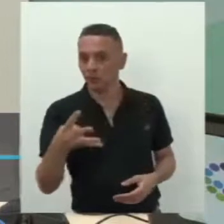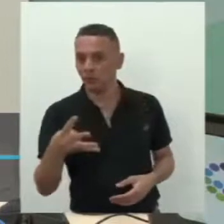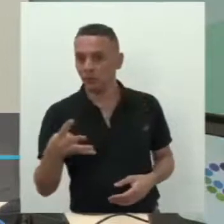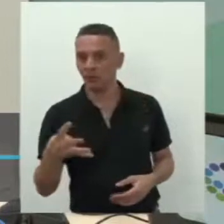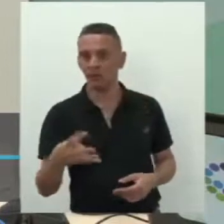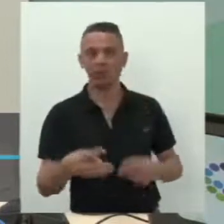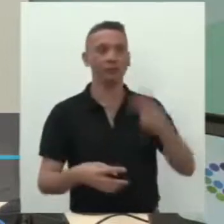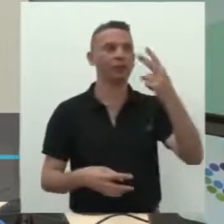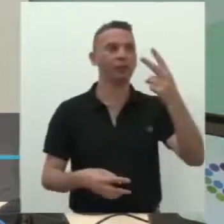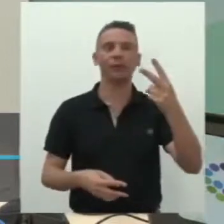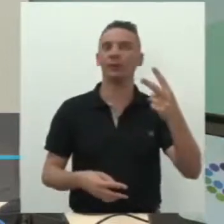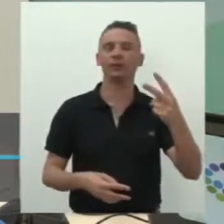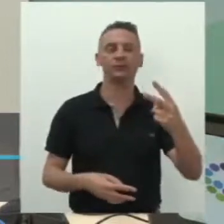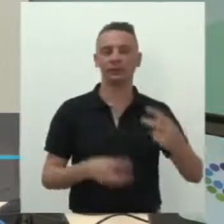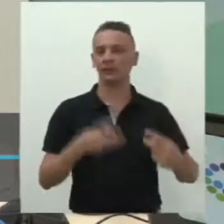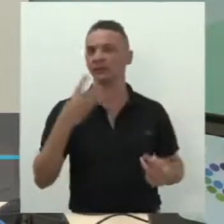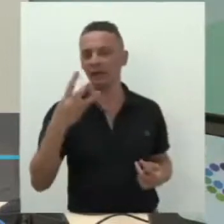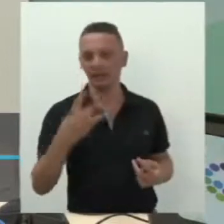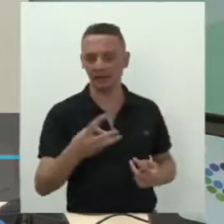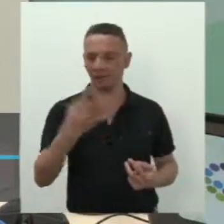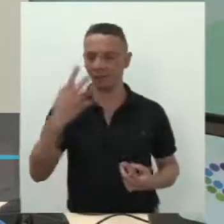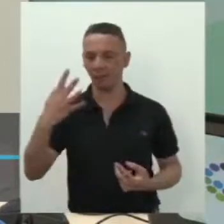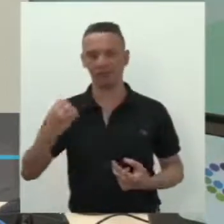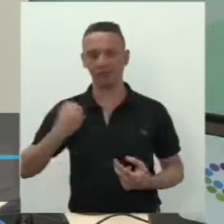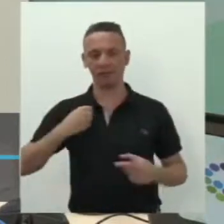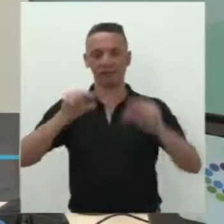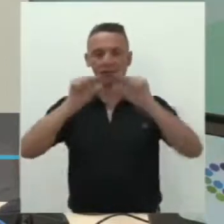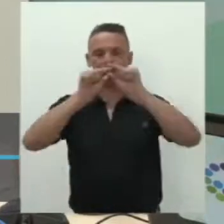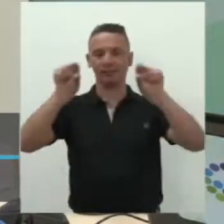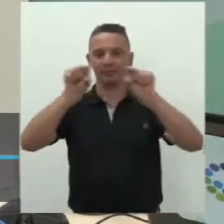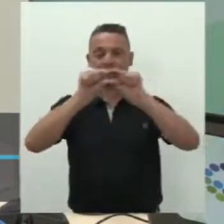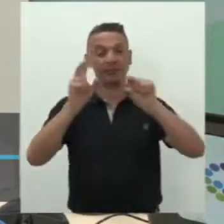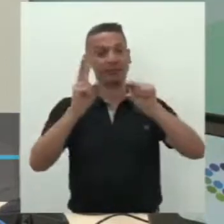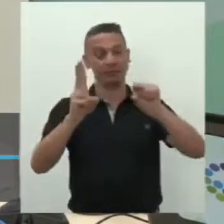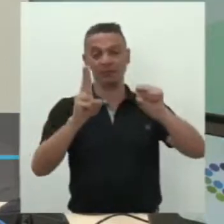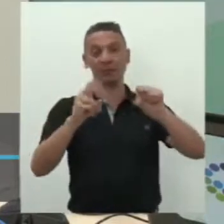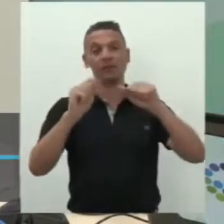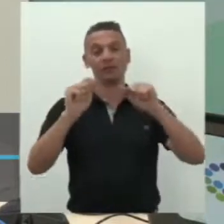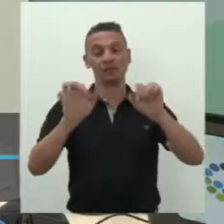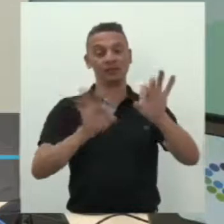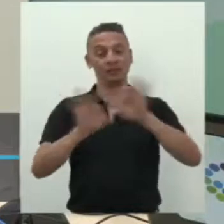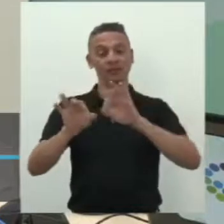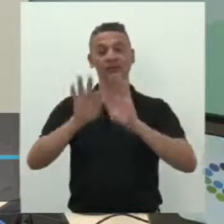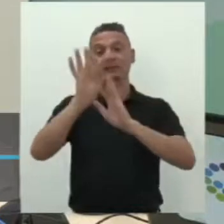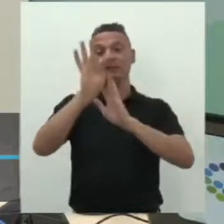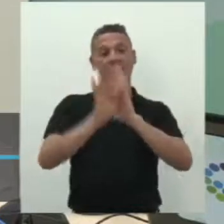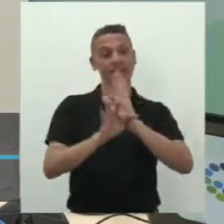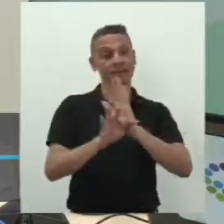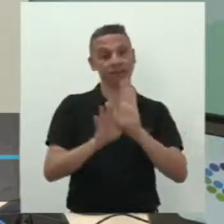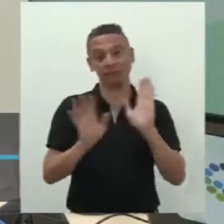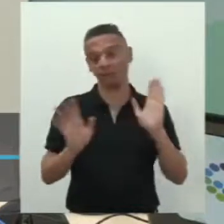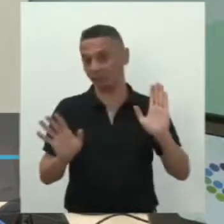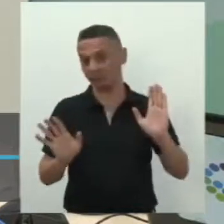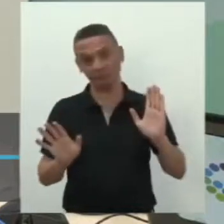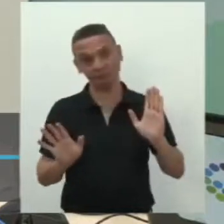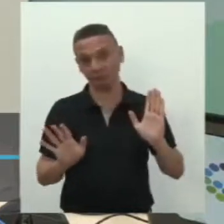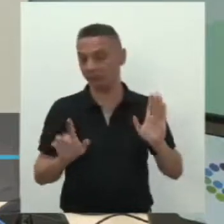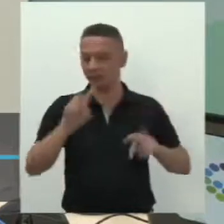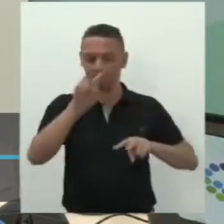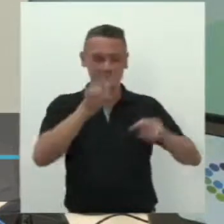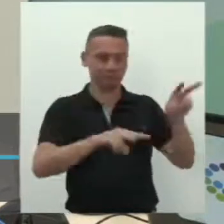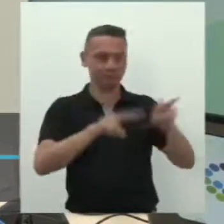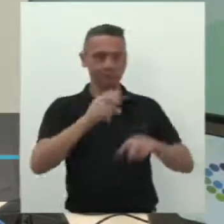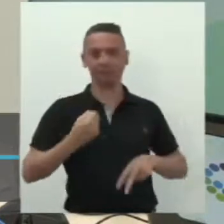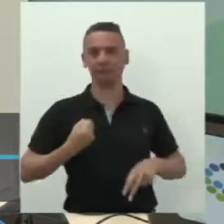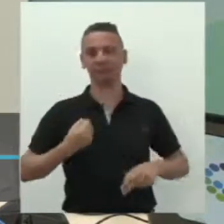2, 3 números dentro de uma mesma célula. Até porque essa célula ela vai ter que estar configurada como texto. E aí ele não faz análise